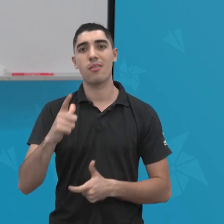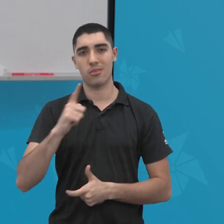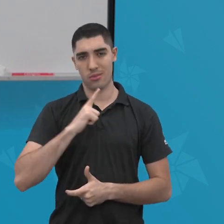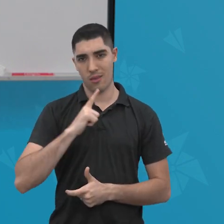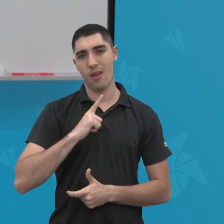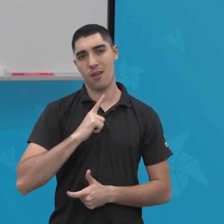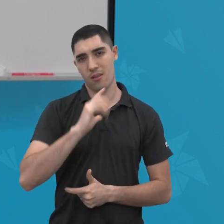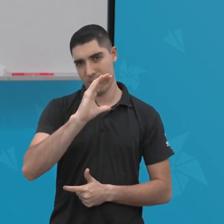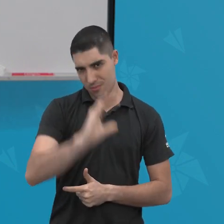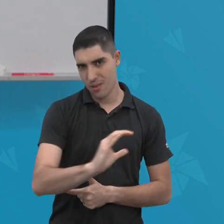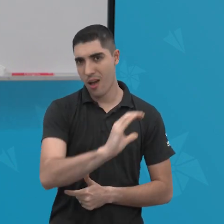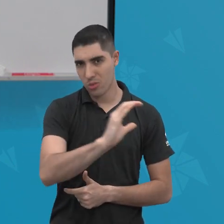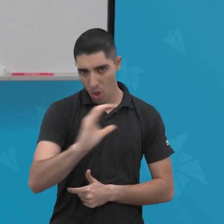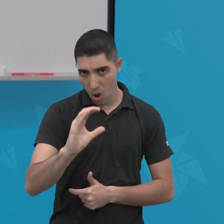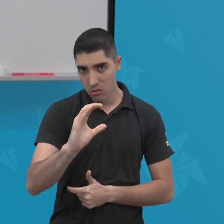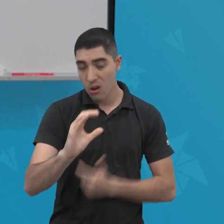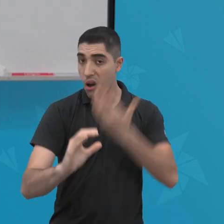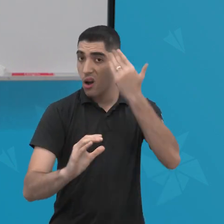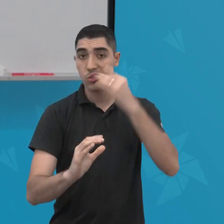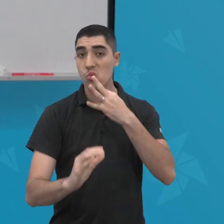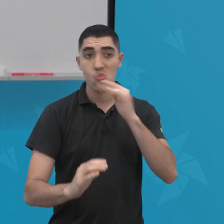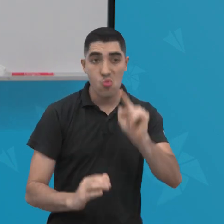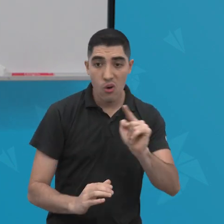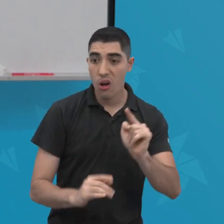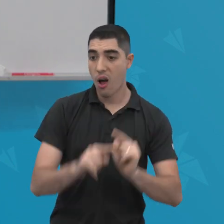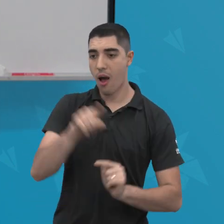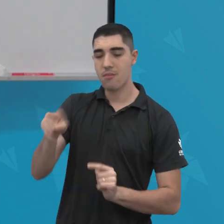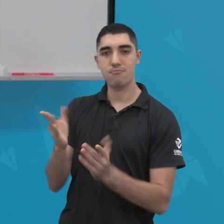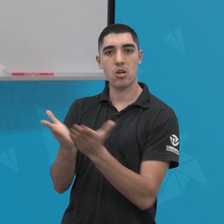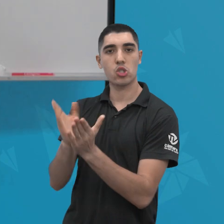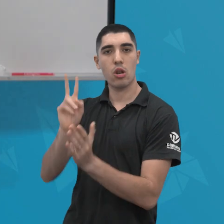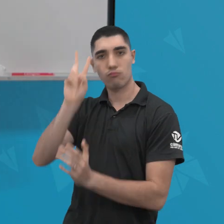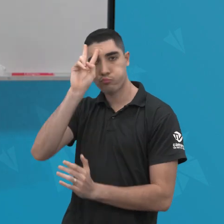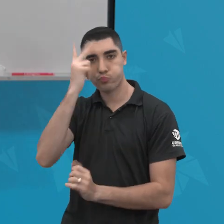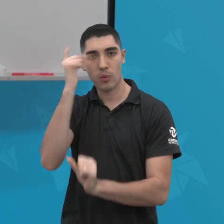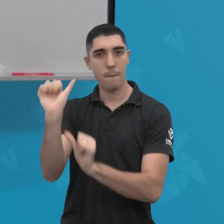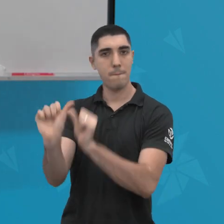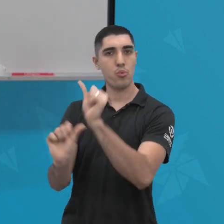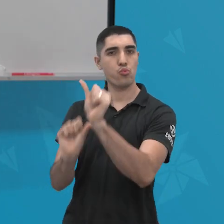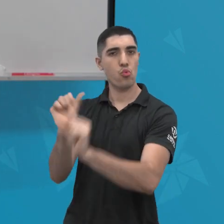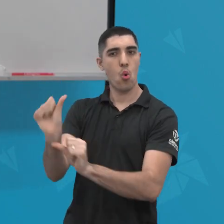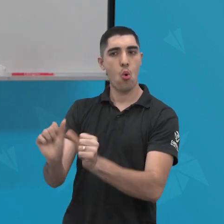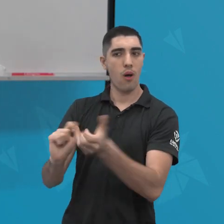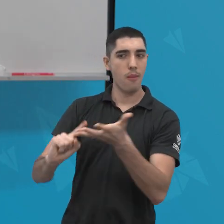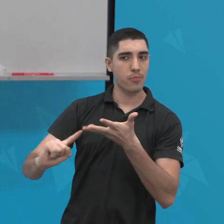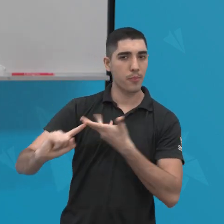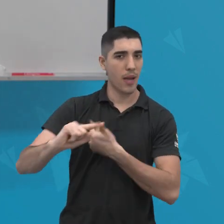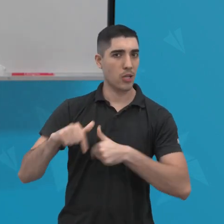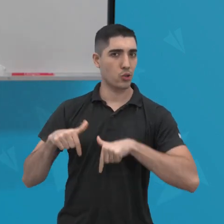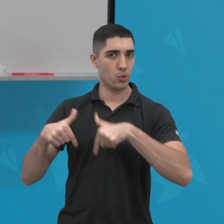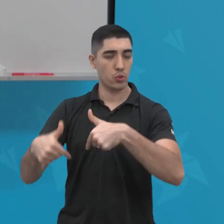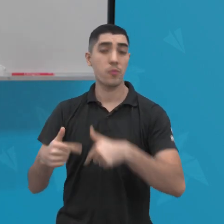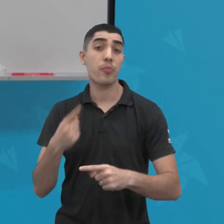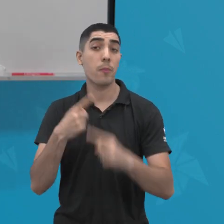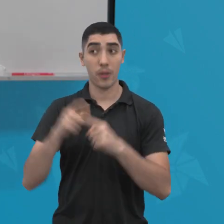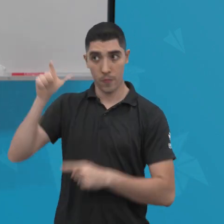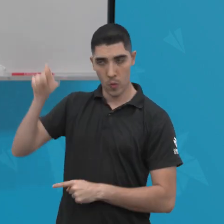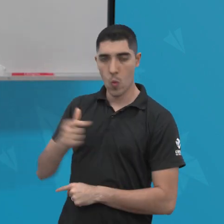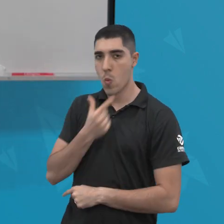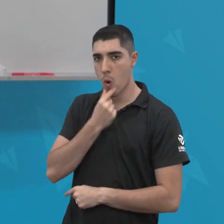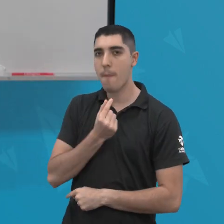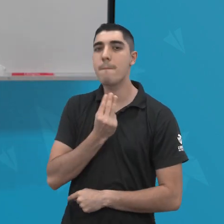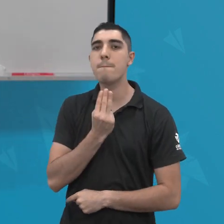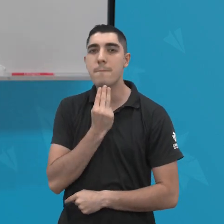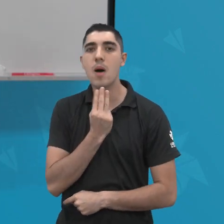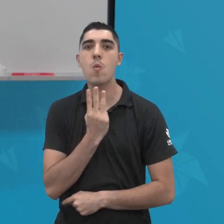pelo espírito católico, né? E por que ela libera? Porque na visão do Weber, o